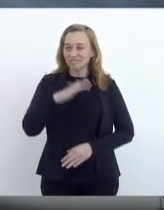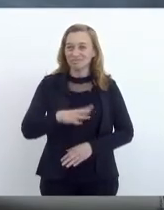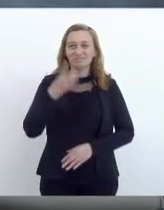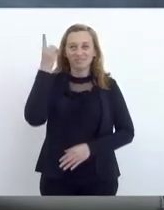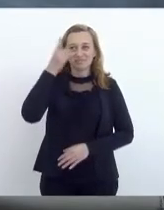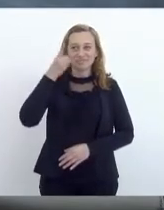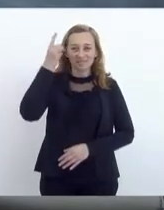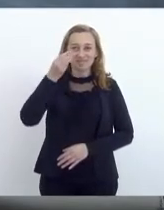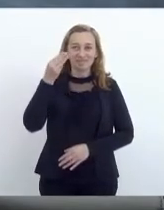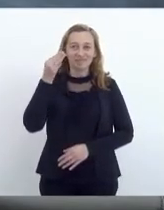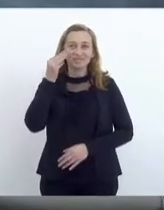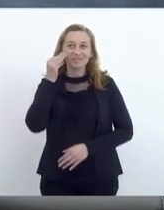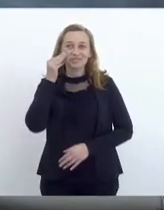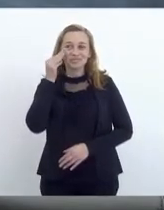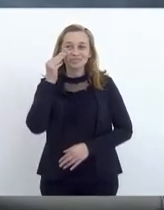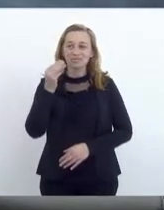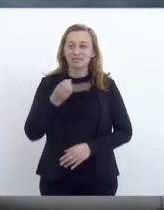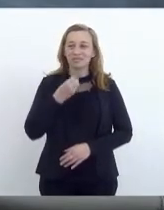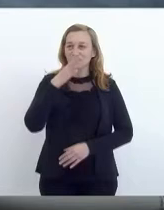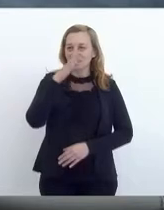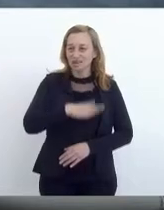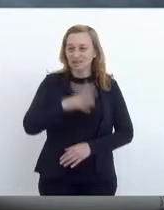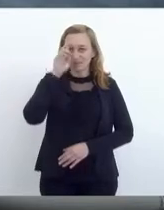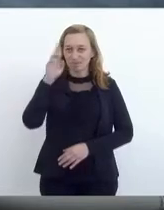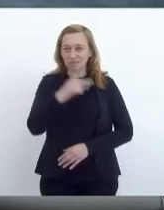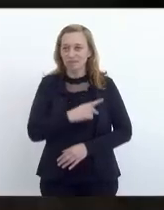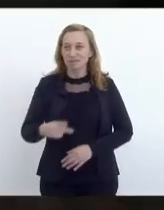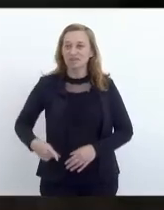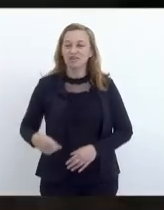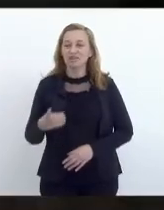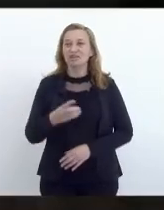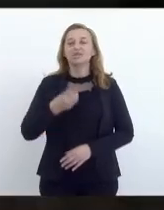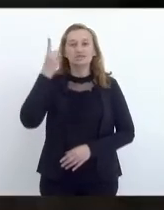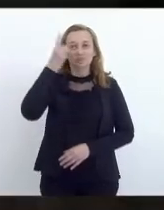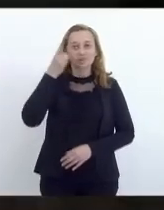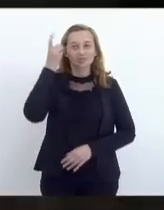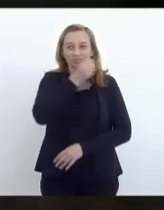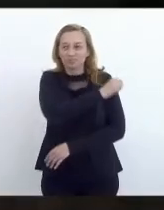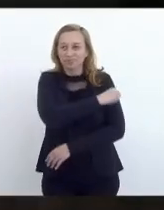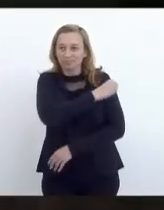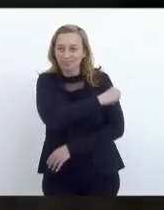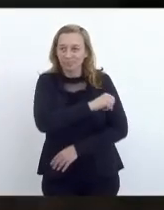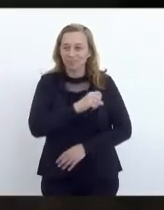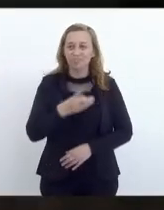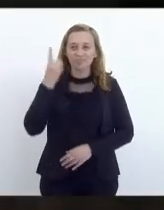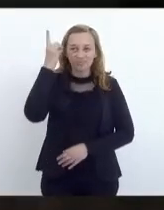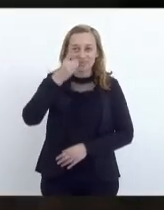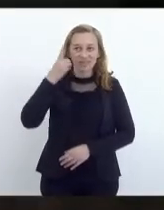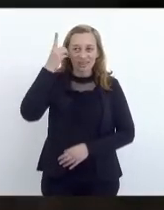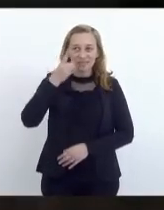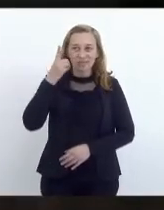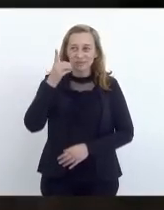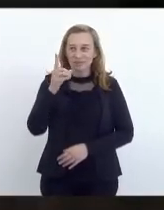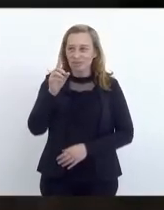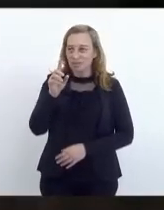Mônica. Boa tarde, presidente. Deputada enfermeira Rejane, deputado Gustavo